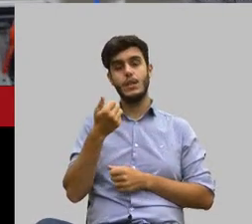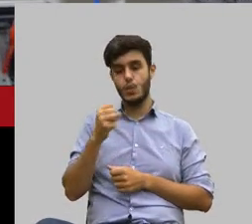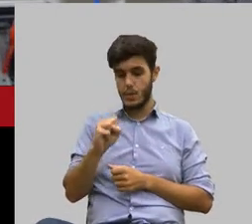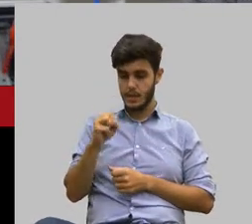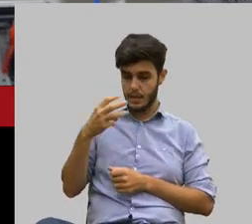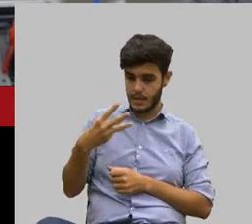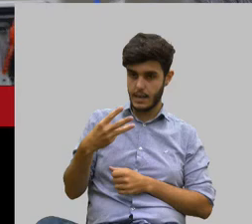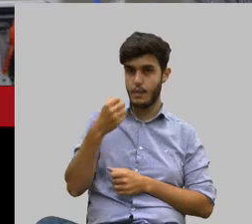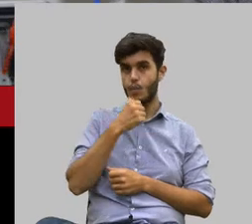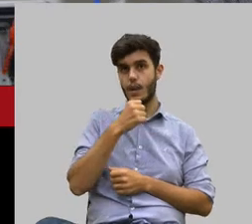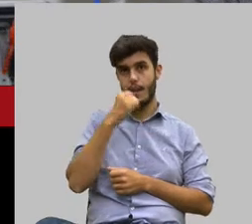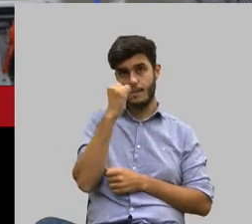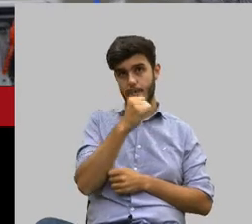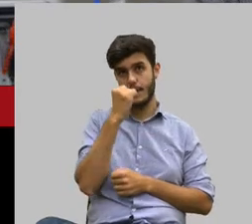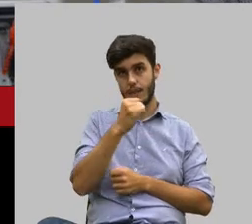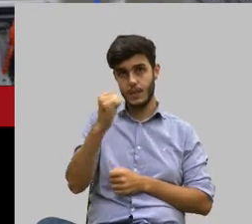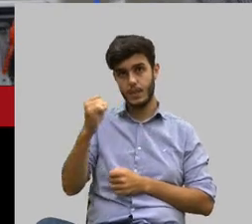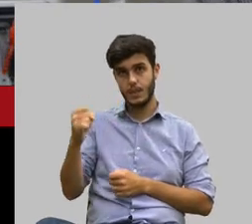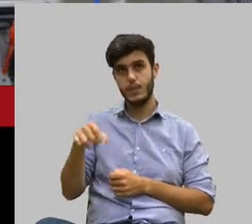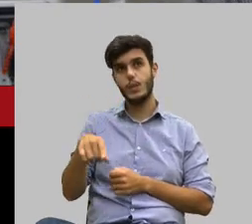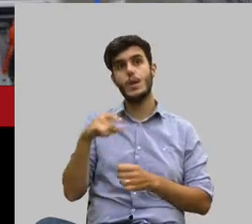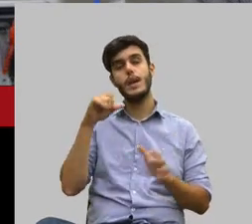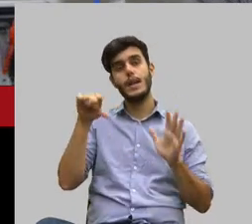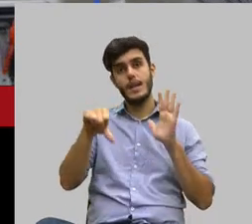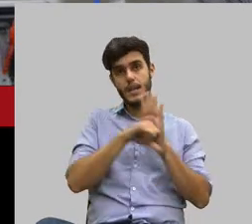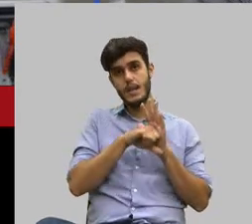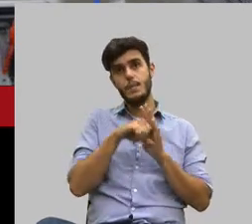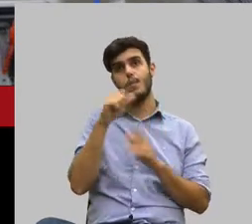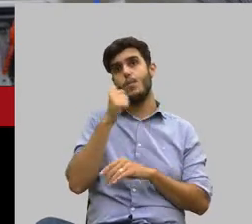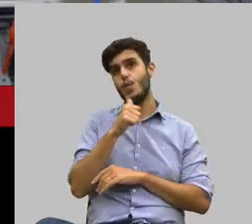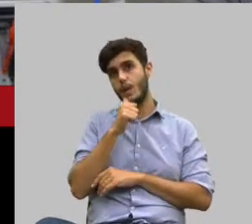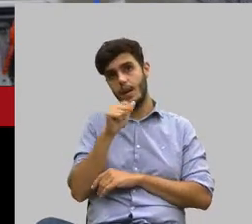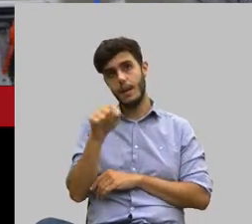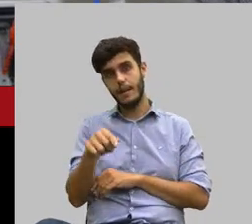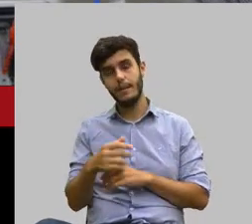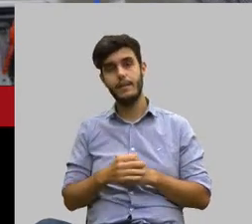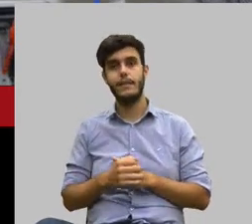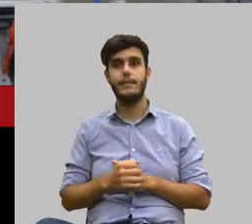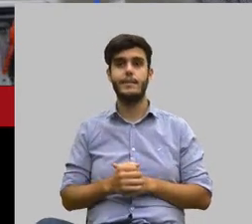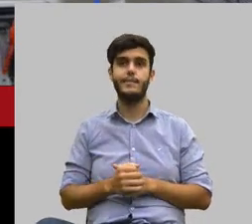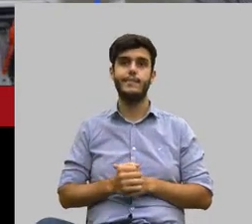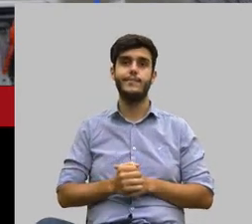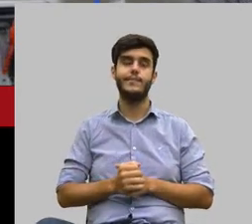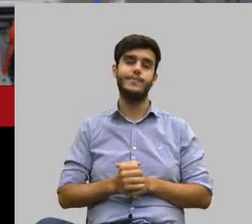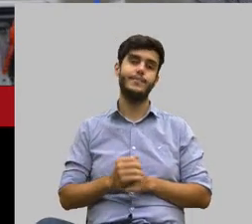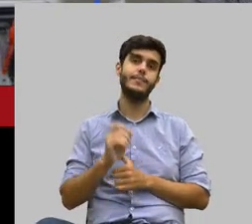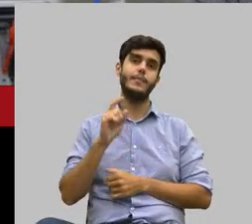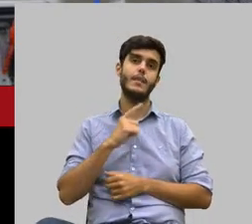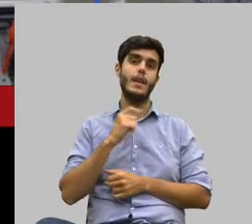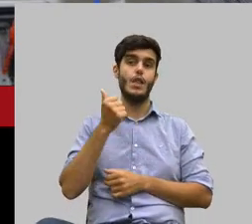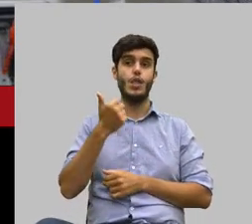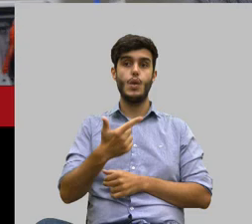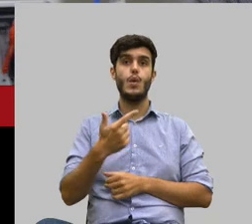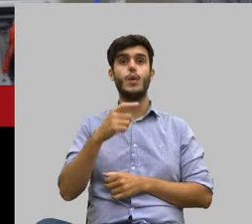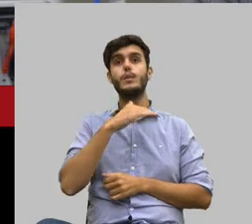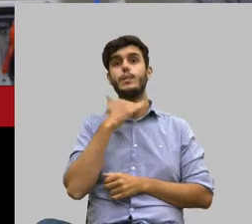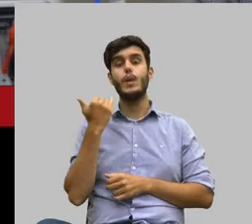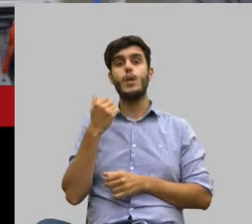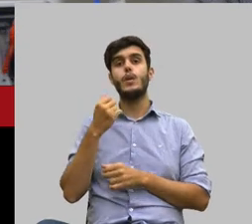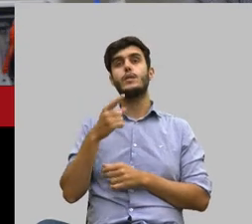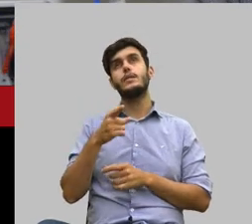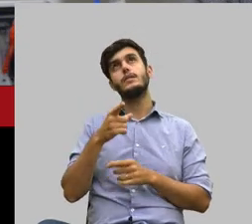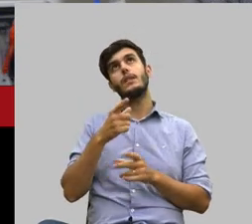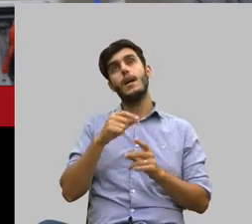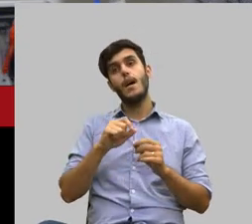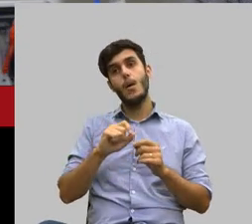foram assassinadas em crime de feminicídio o número representa um aumento de 12 mortes em relação a 2022